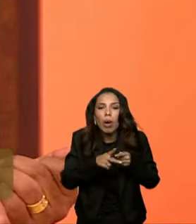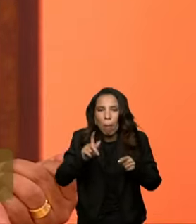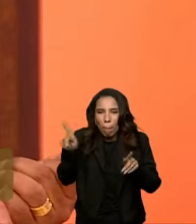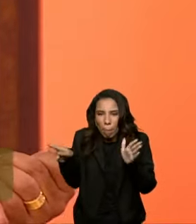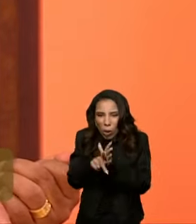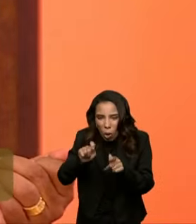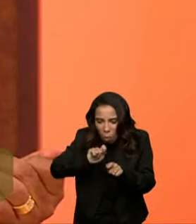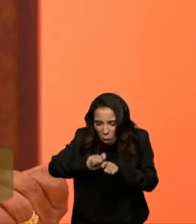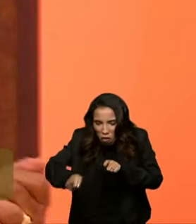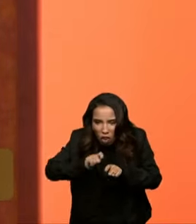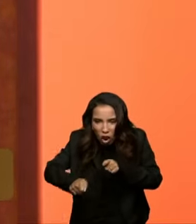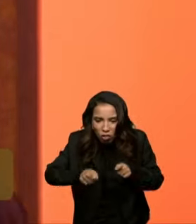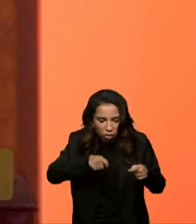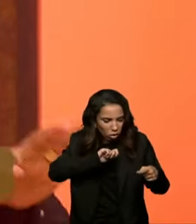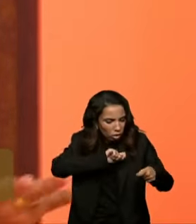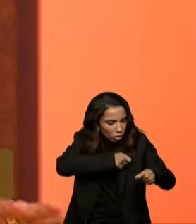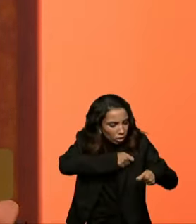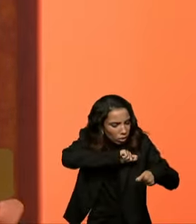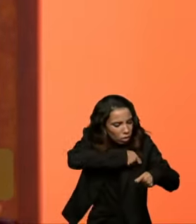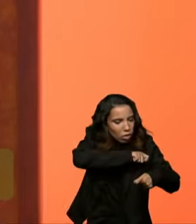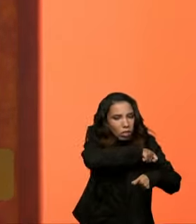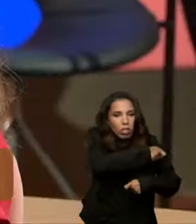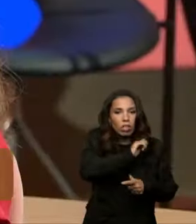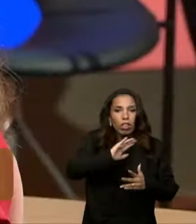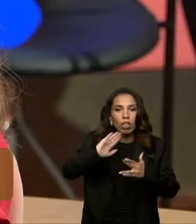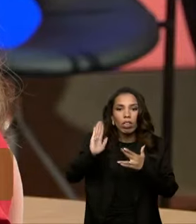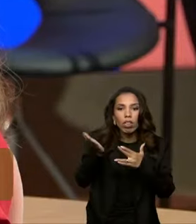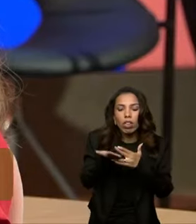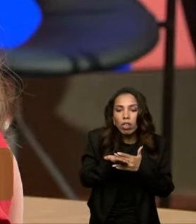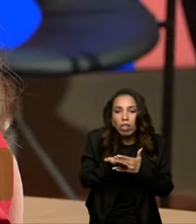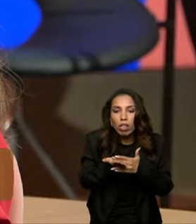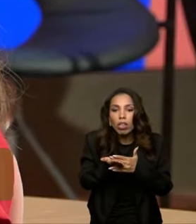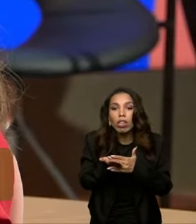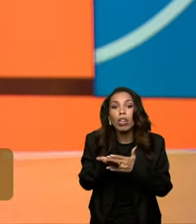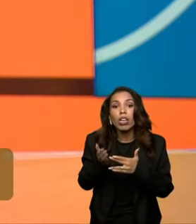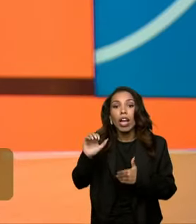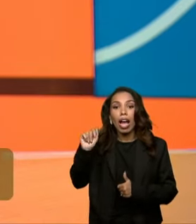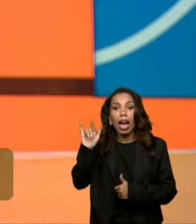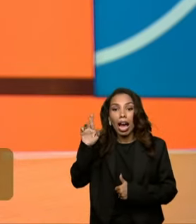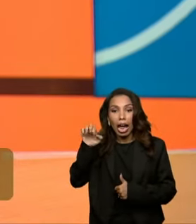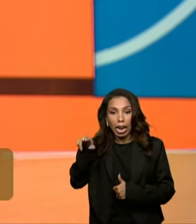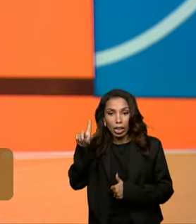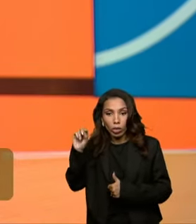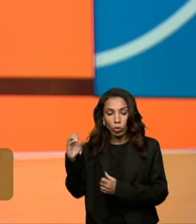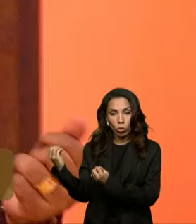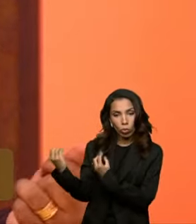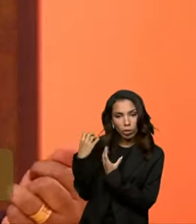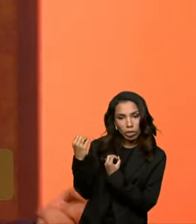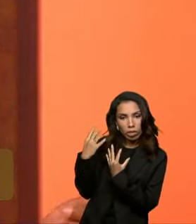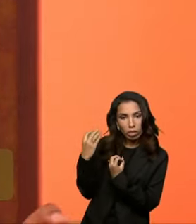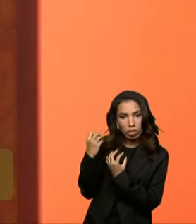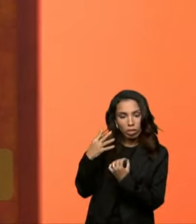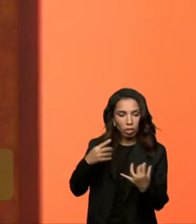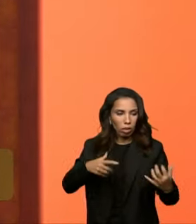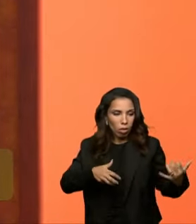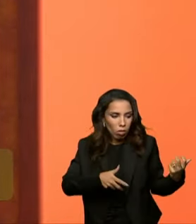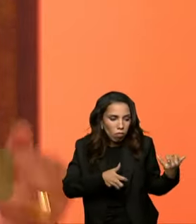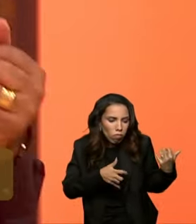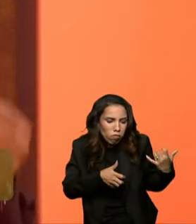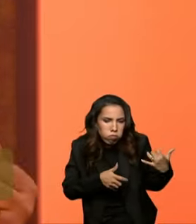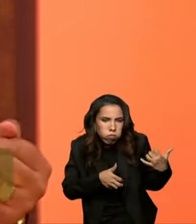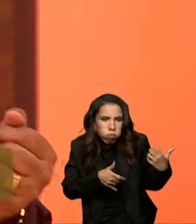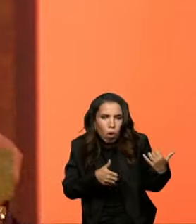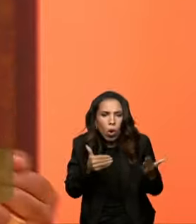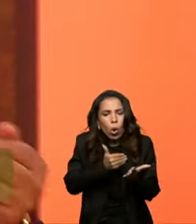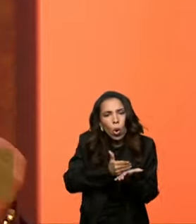ficava junto. Aí quando dava um intervalo, o Arlindo ficava me passando posição, o Adilson Vitor ficava me passando posição. E